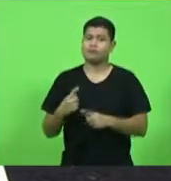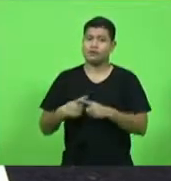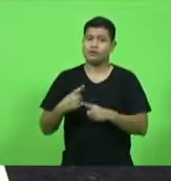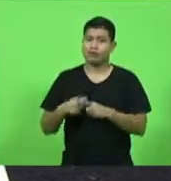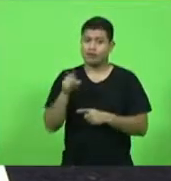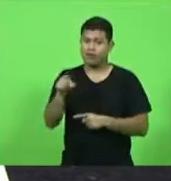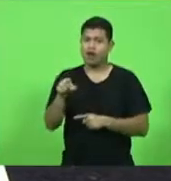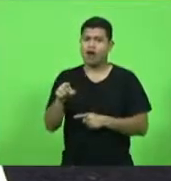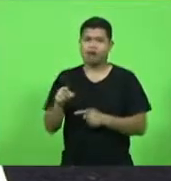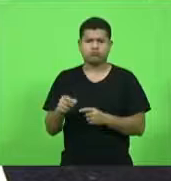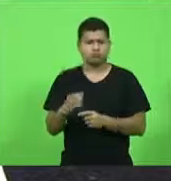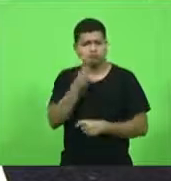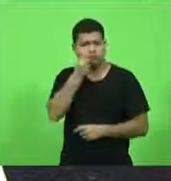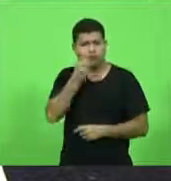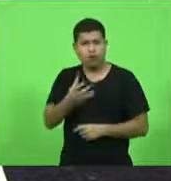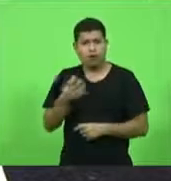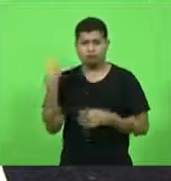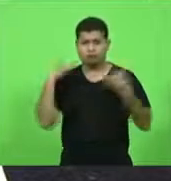com potencial turístico